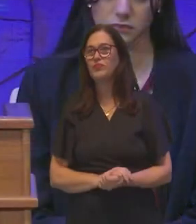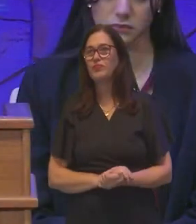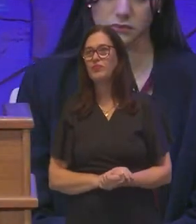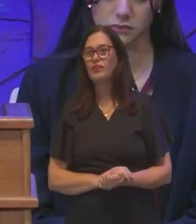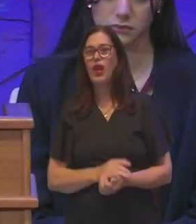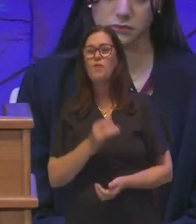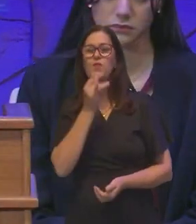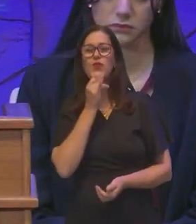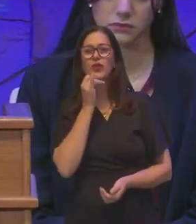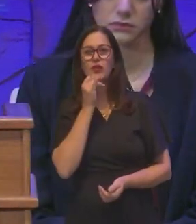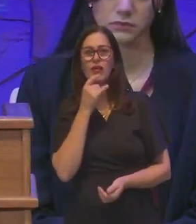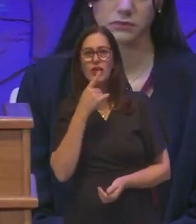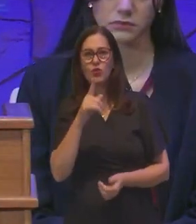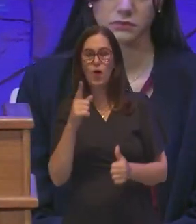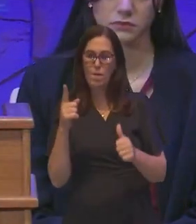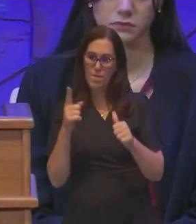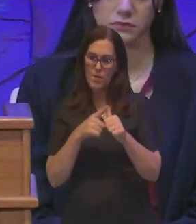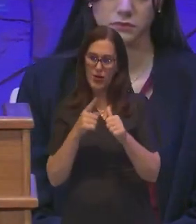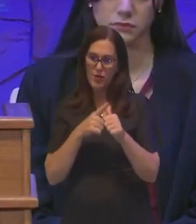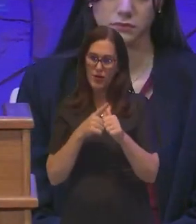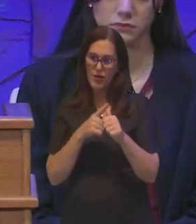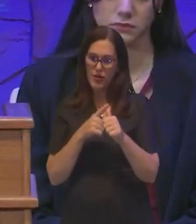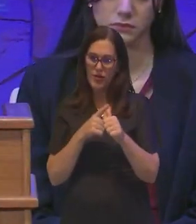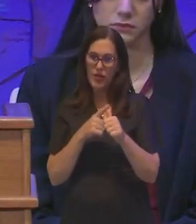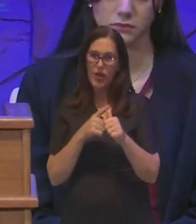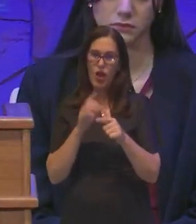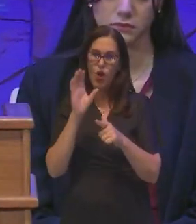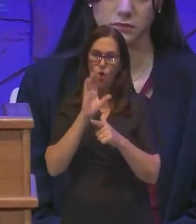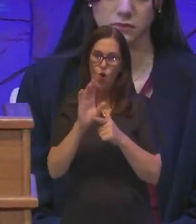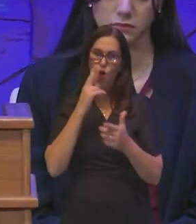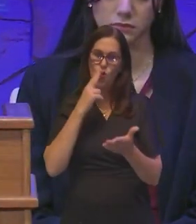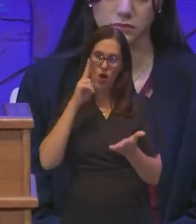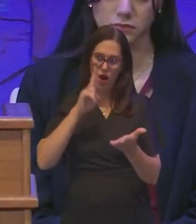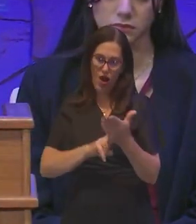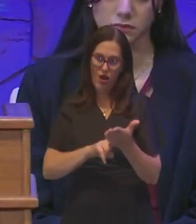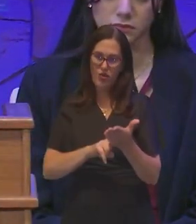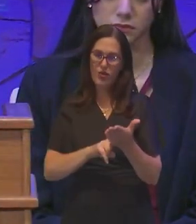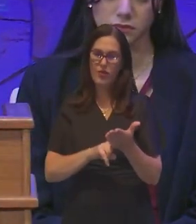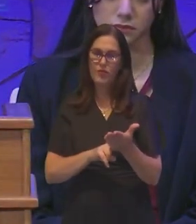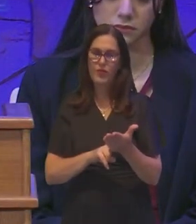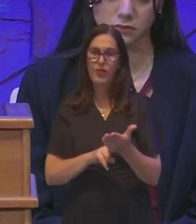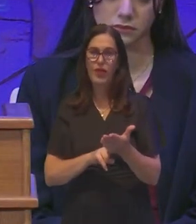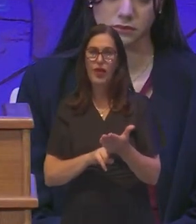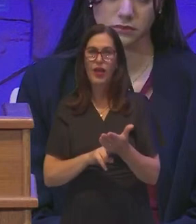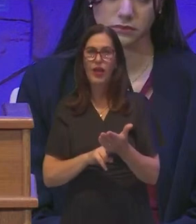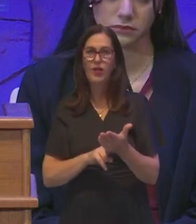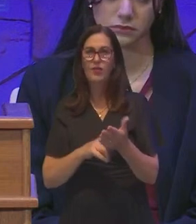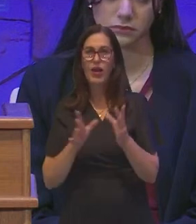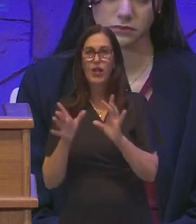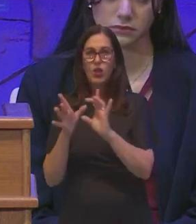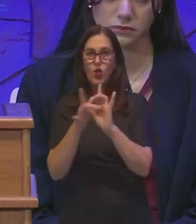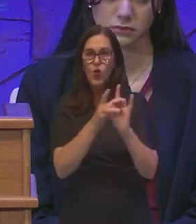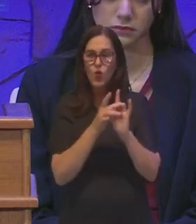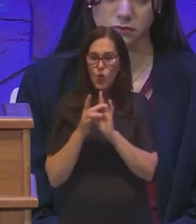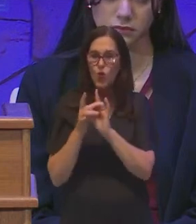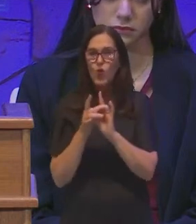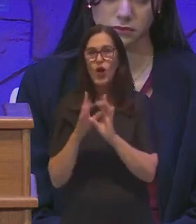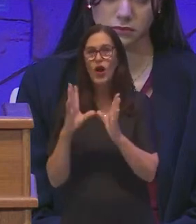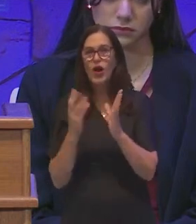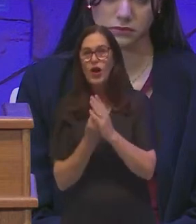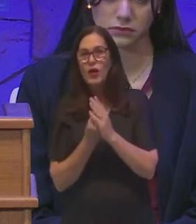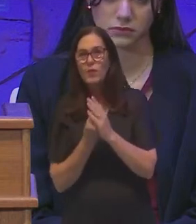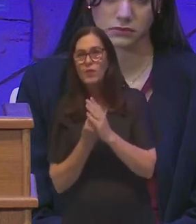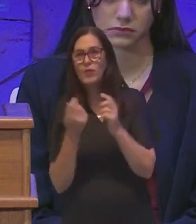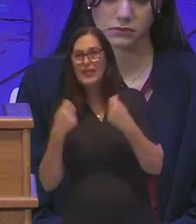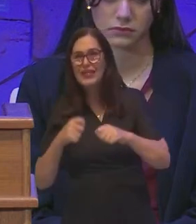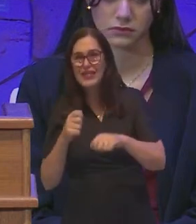Por exemplo, na sua primeira aos Coríntios, a primeira carta aos Coríntios, ele fala sobre a unidade que aquela igreja precisava